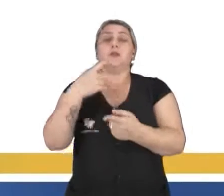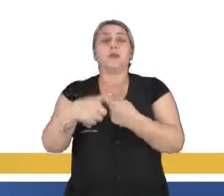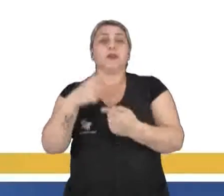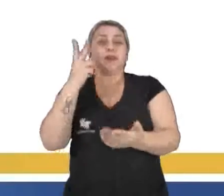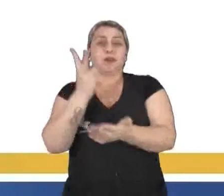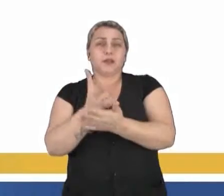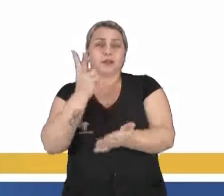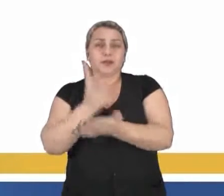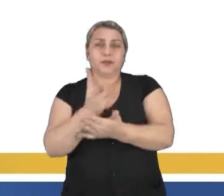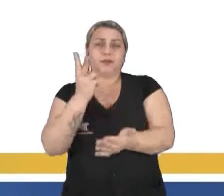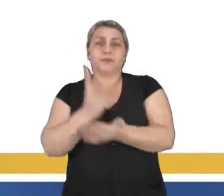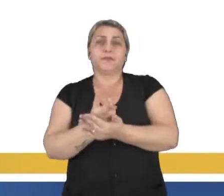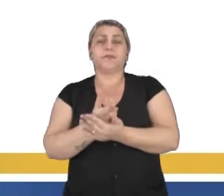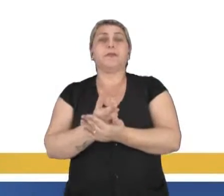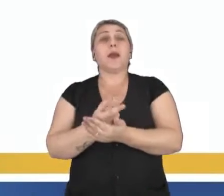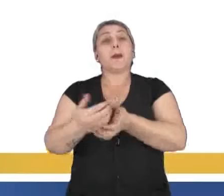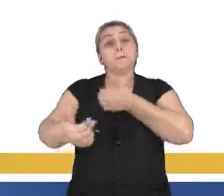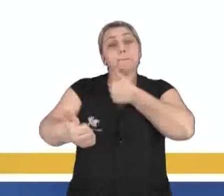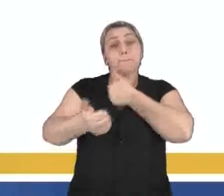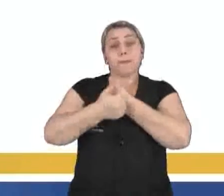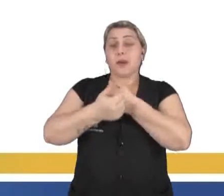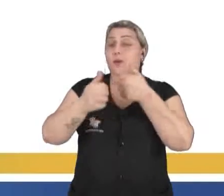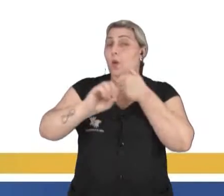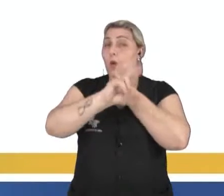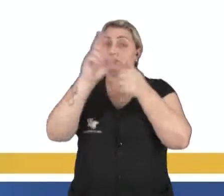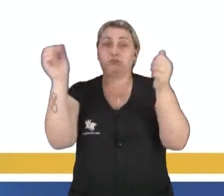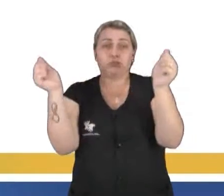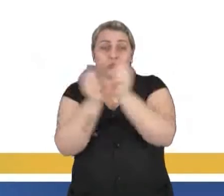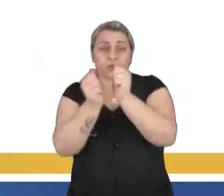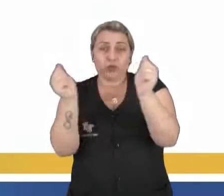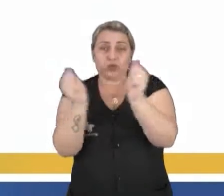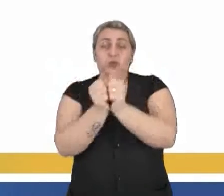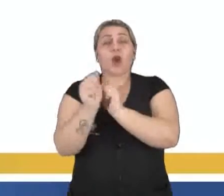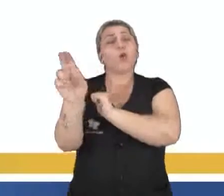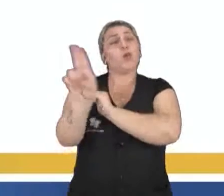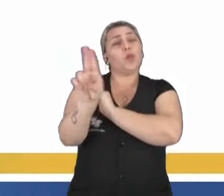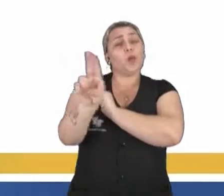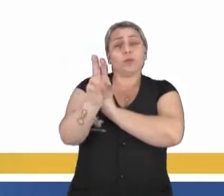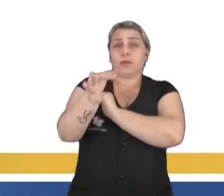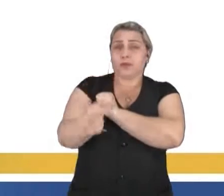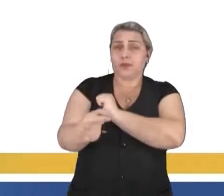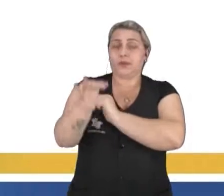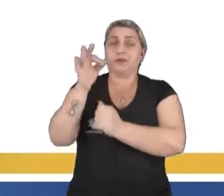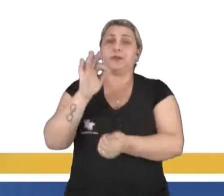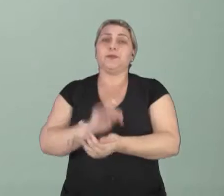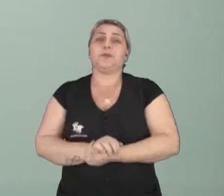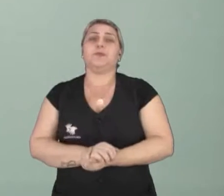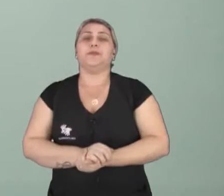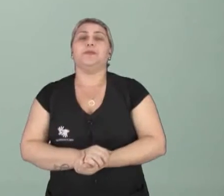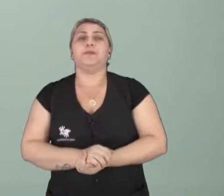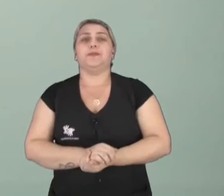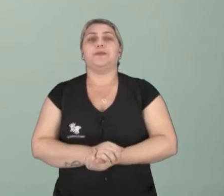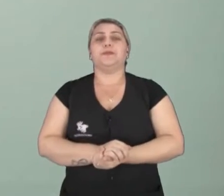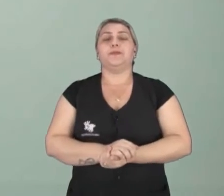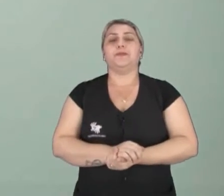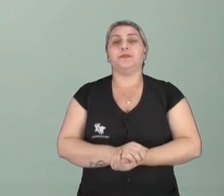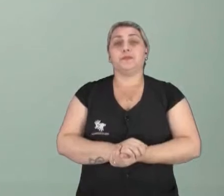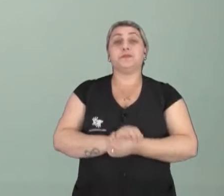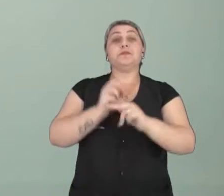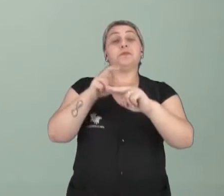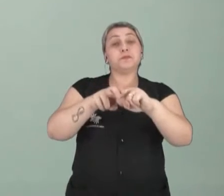ele vai estar sempre próximo junto ao nome tá certo daquele termo antecedente